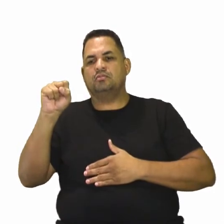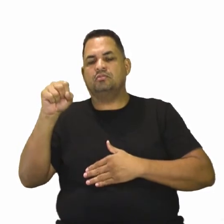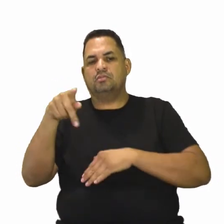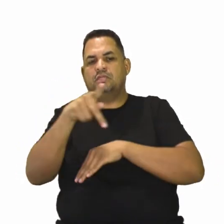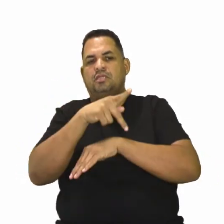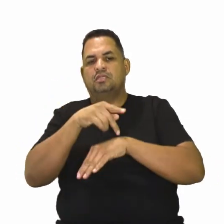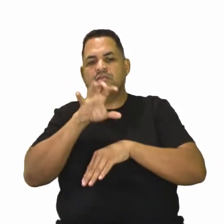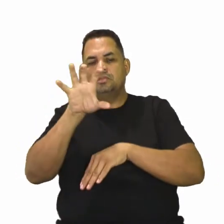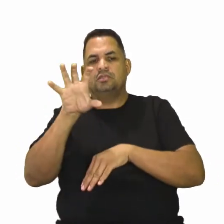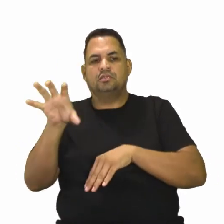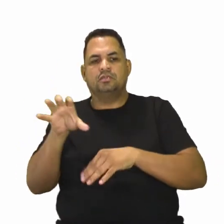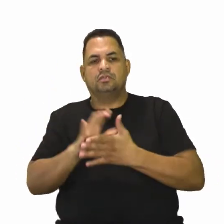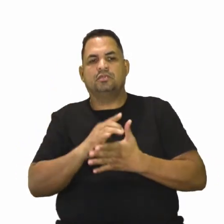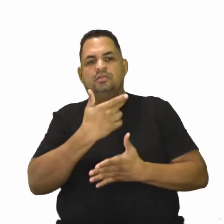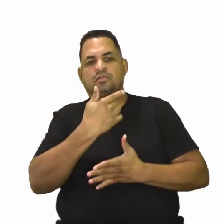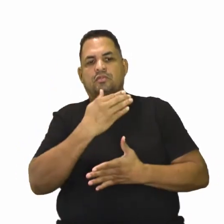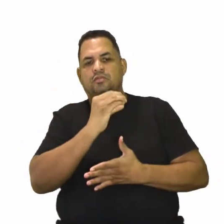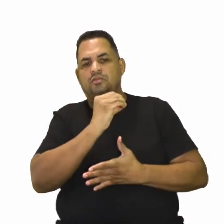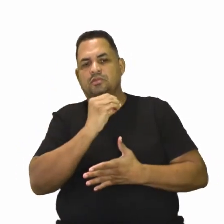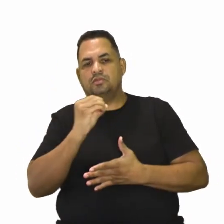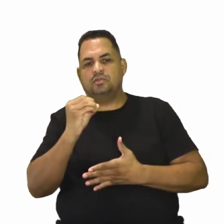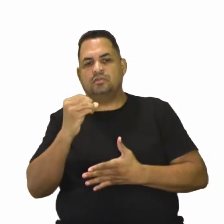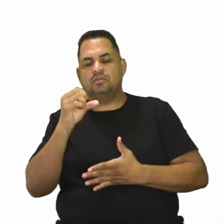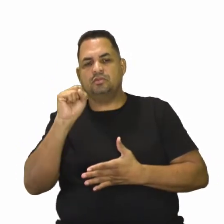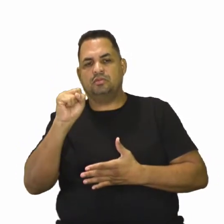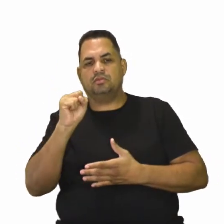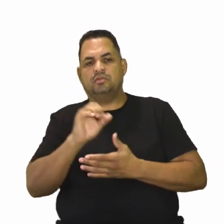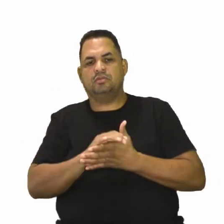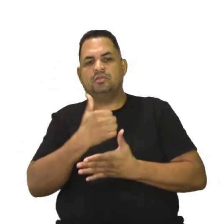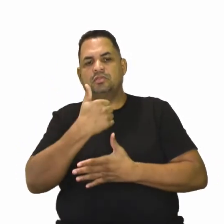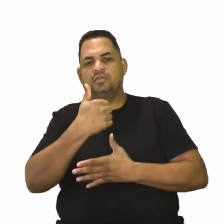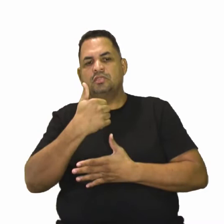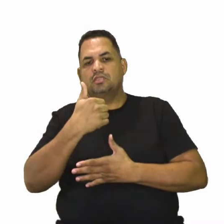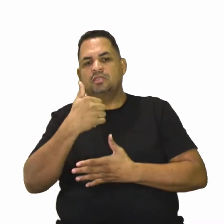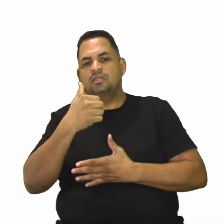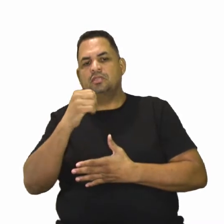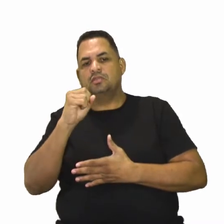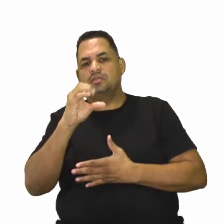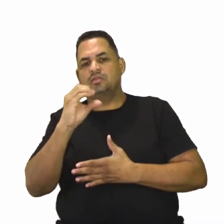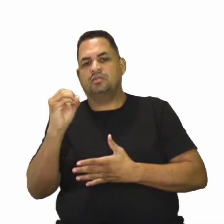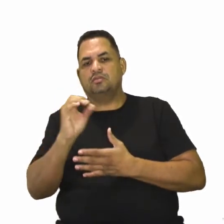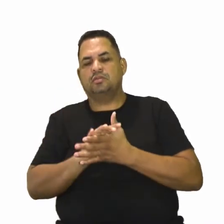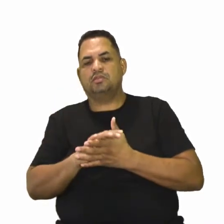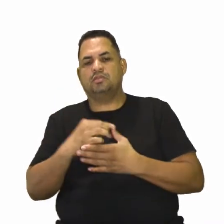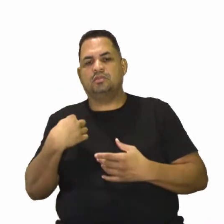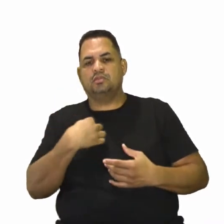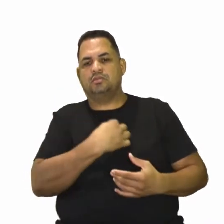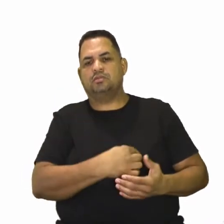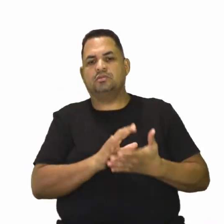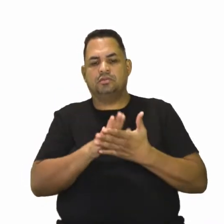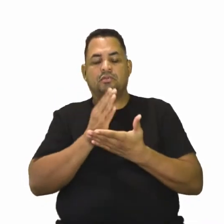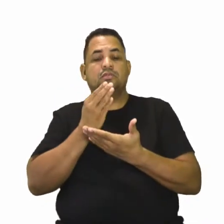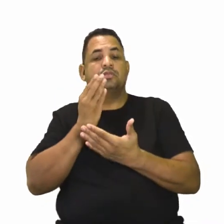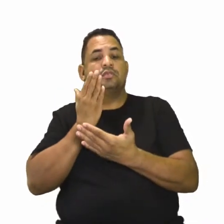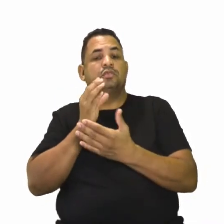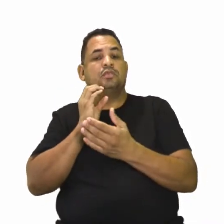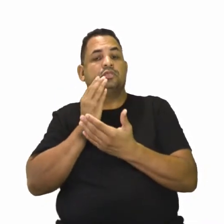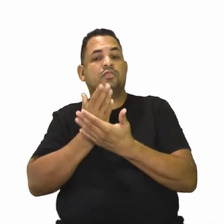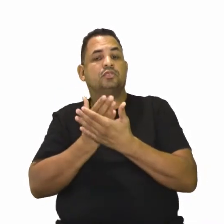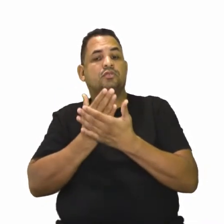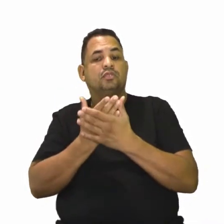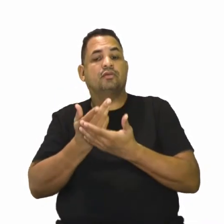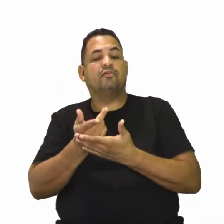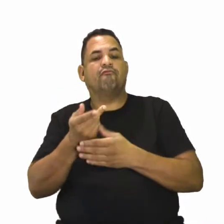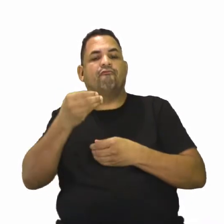regiões. Em 2008, 180 mil chineses estudavam fora,